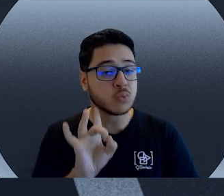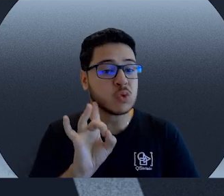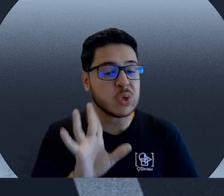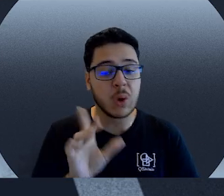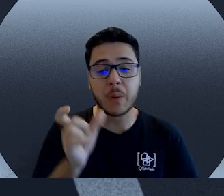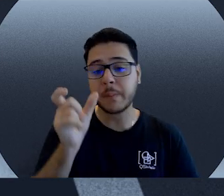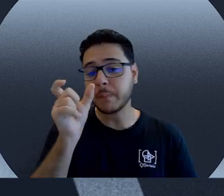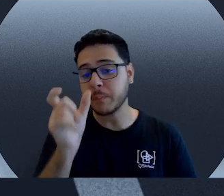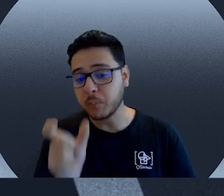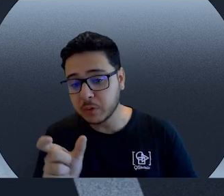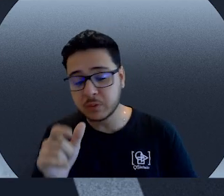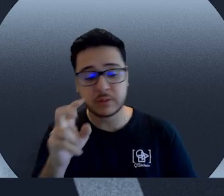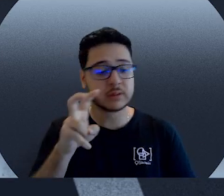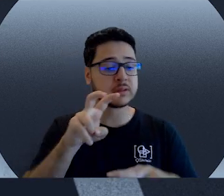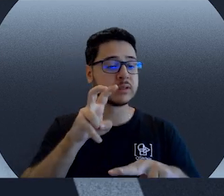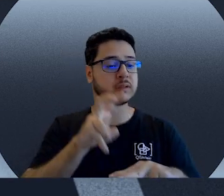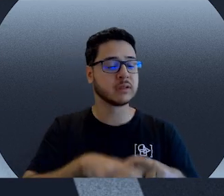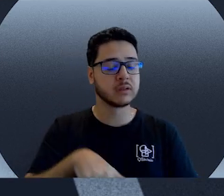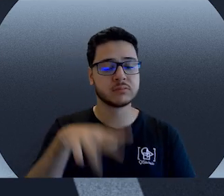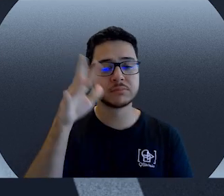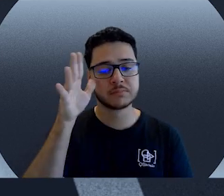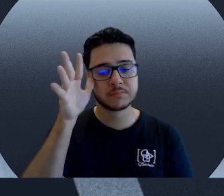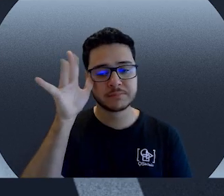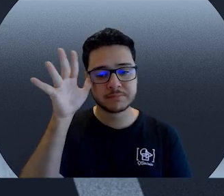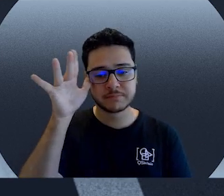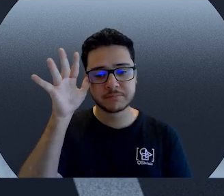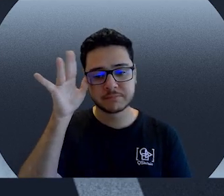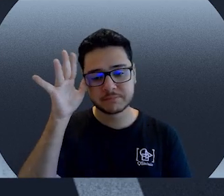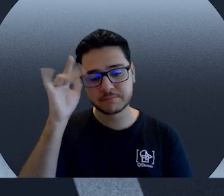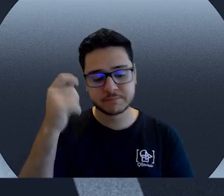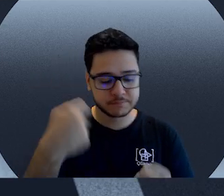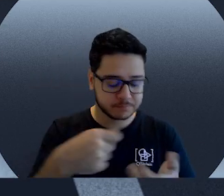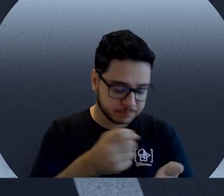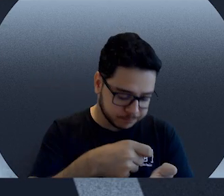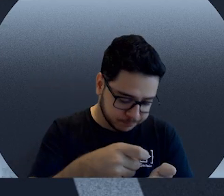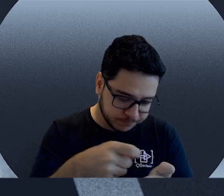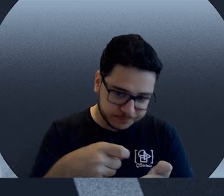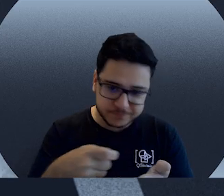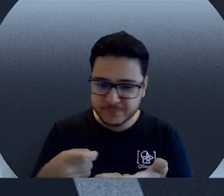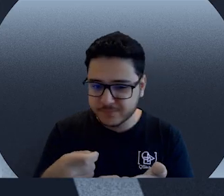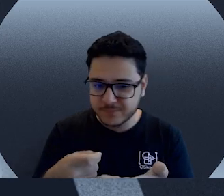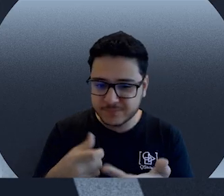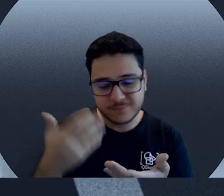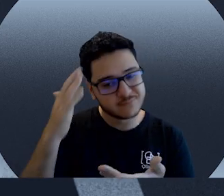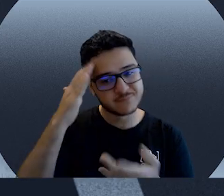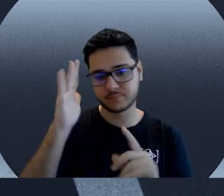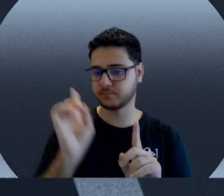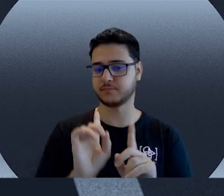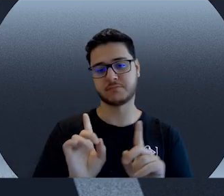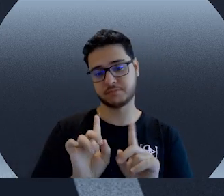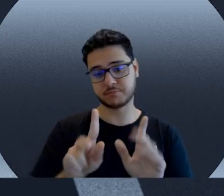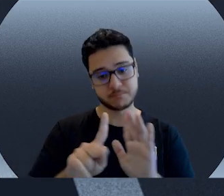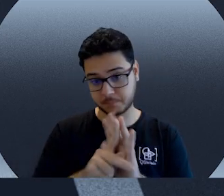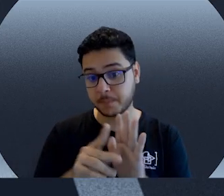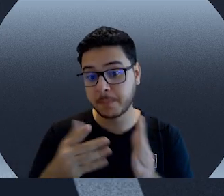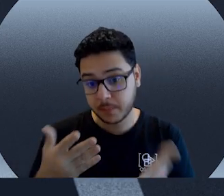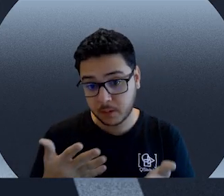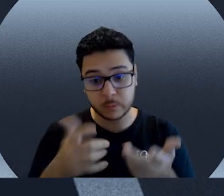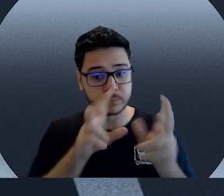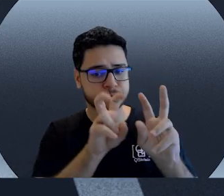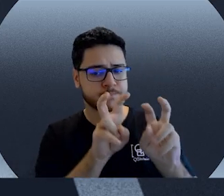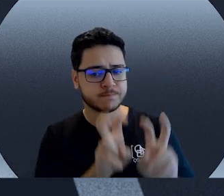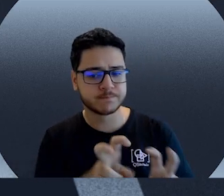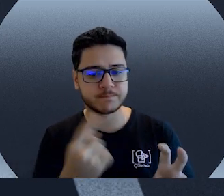um sujeito passivo que está sentado na cadeira e que precisa anotar e entender. E, enfim, né,